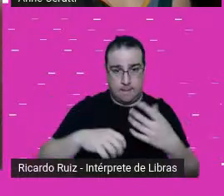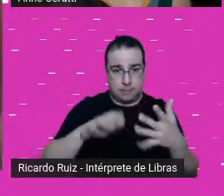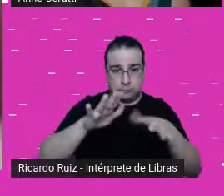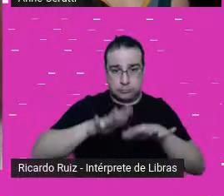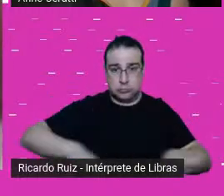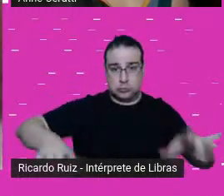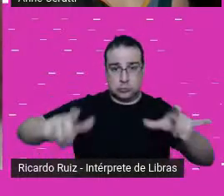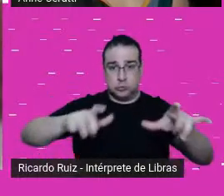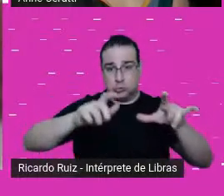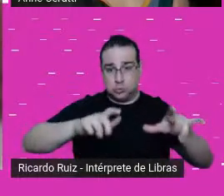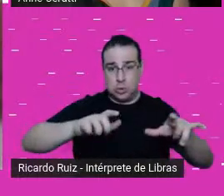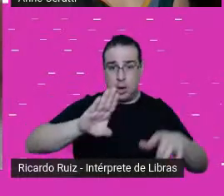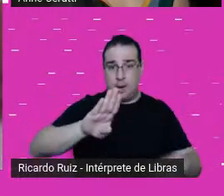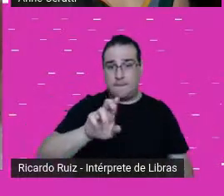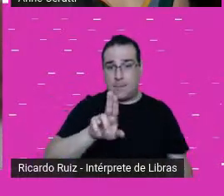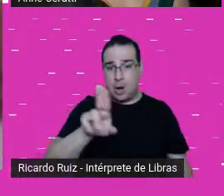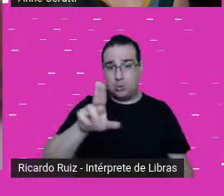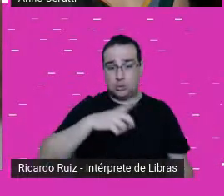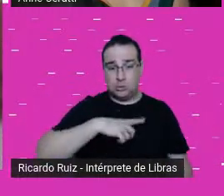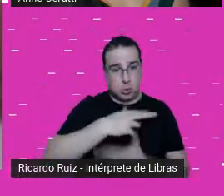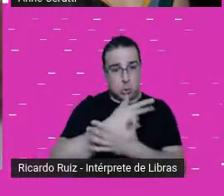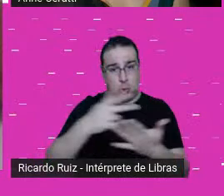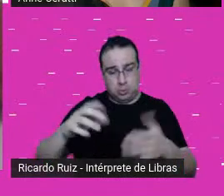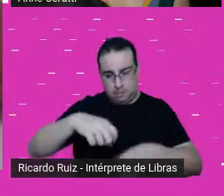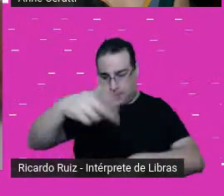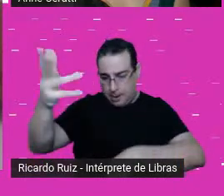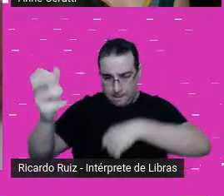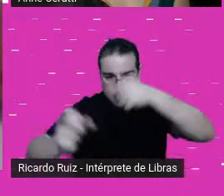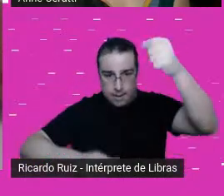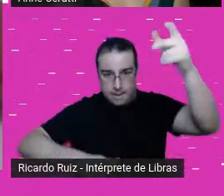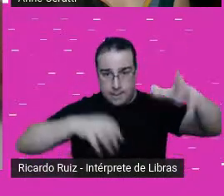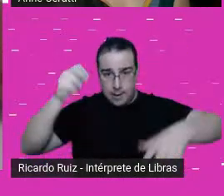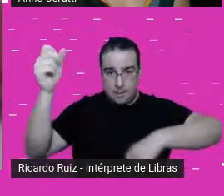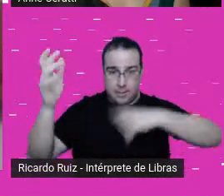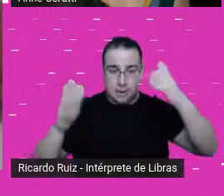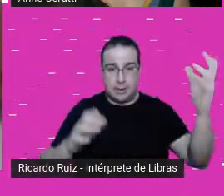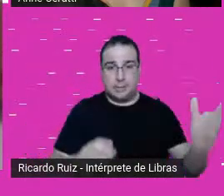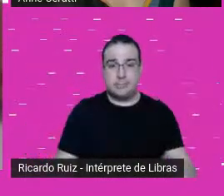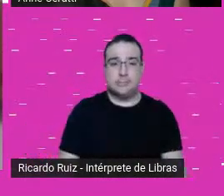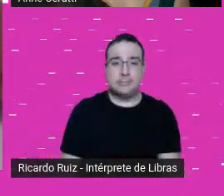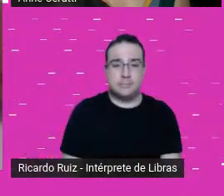esse baú e coisas iam saindo dali, né?